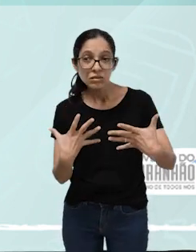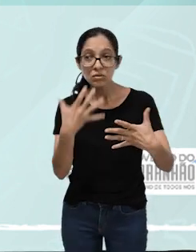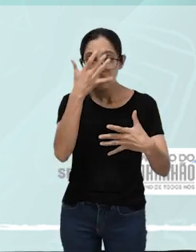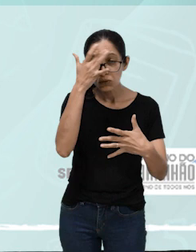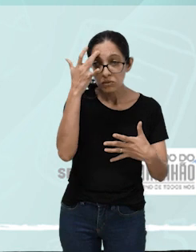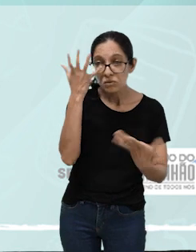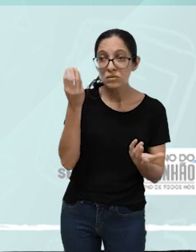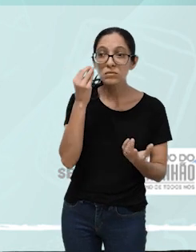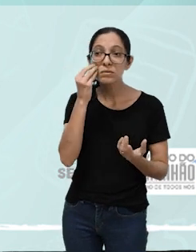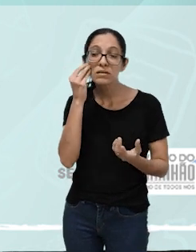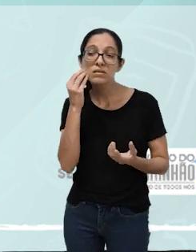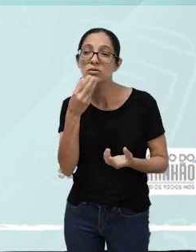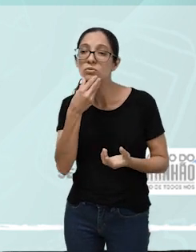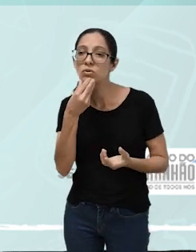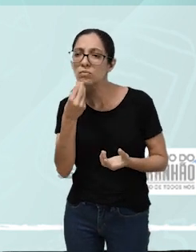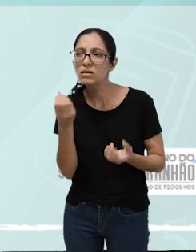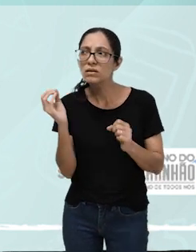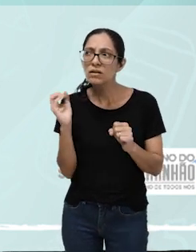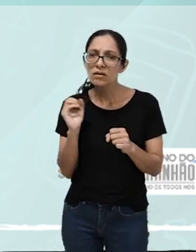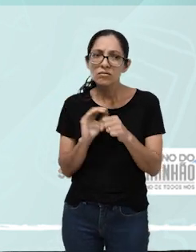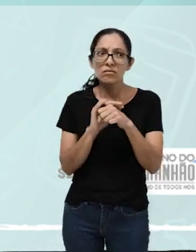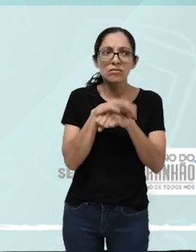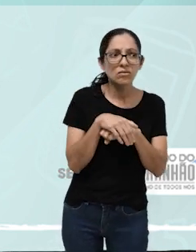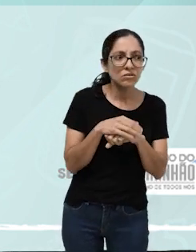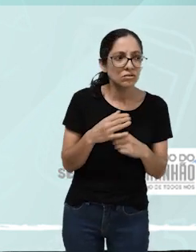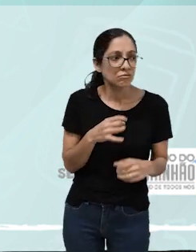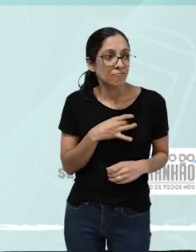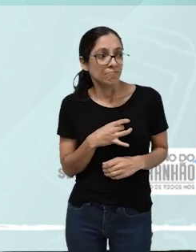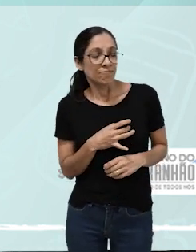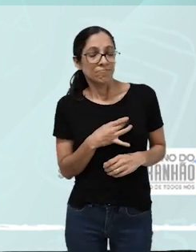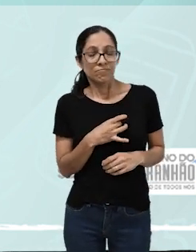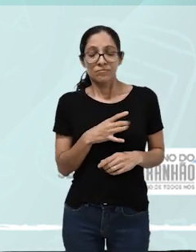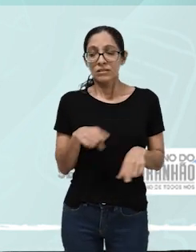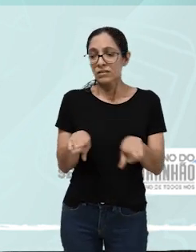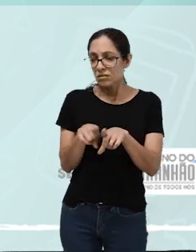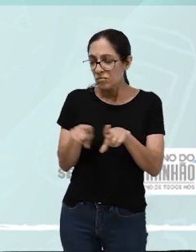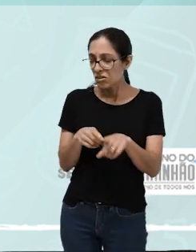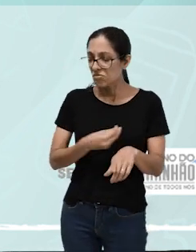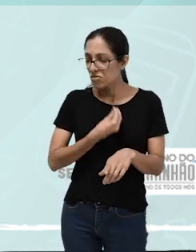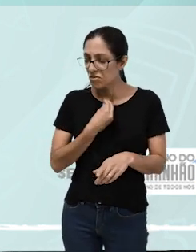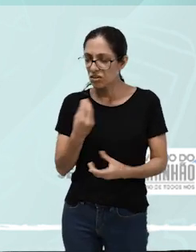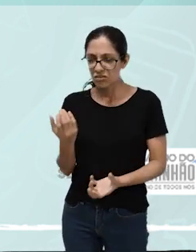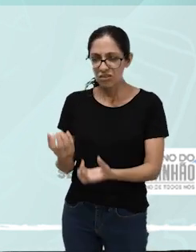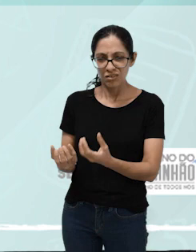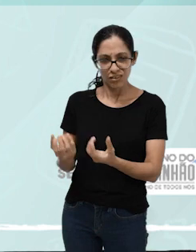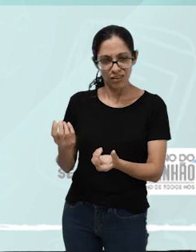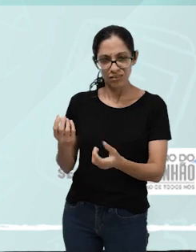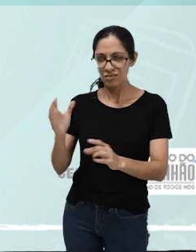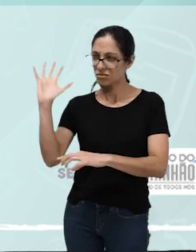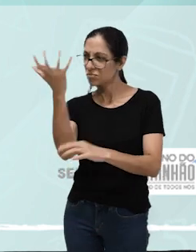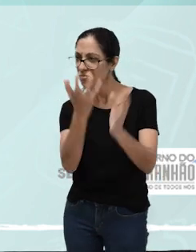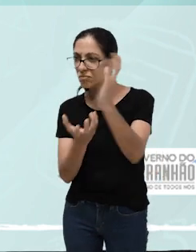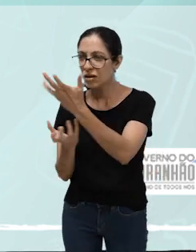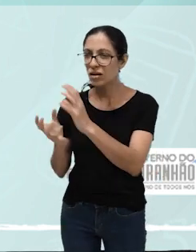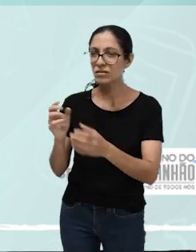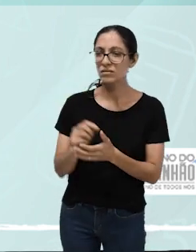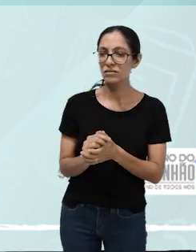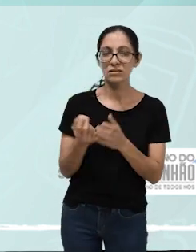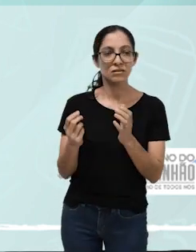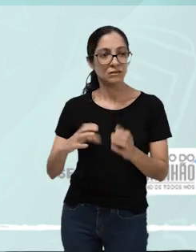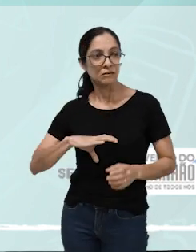nas noite assombrada que tudo apavora por dentro da Mata com tanta coragem topando as